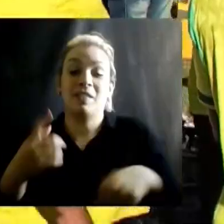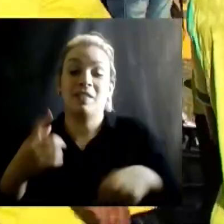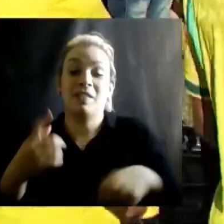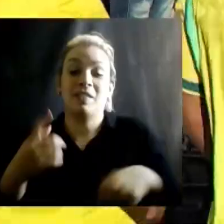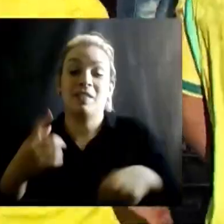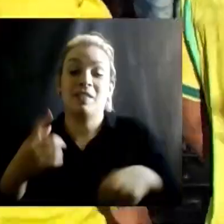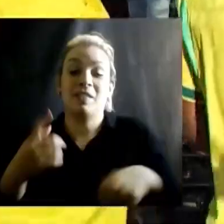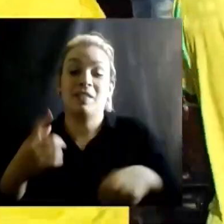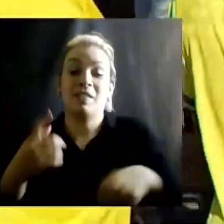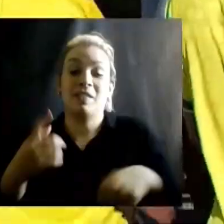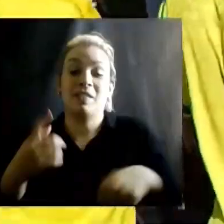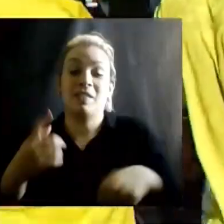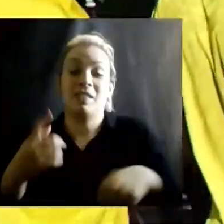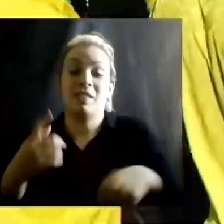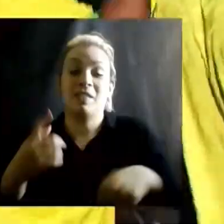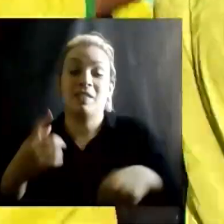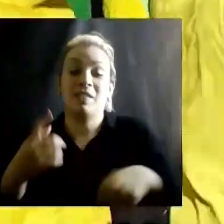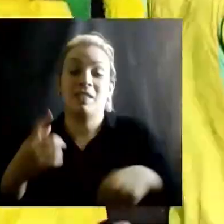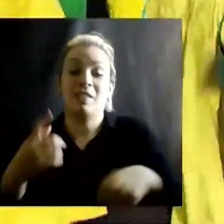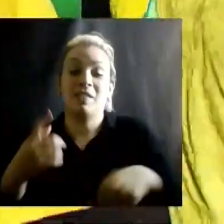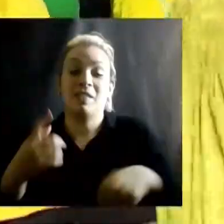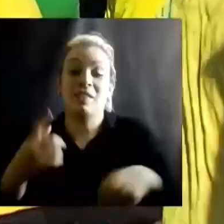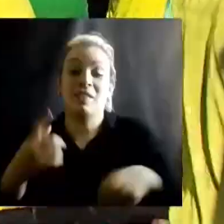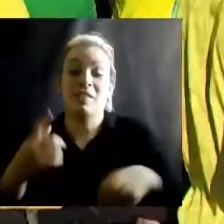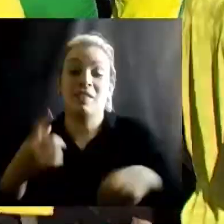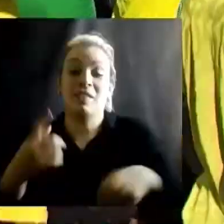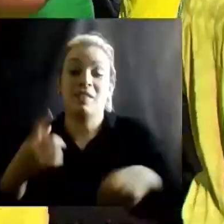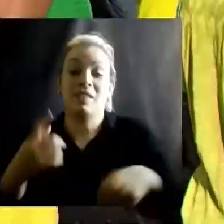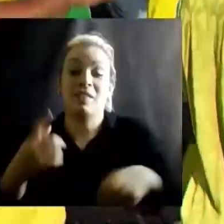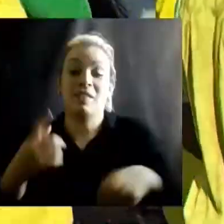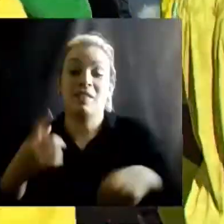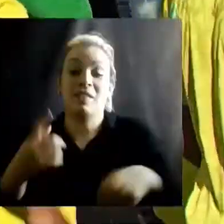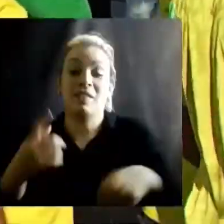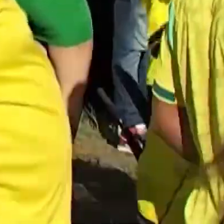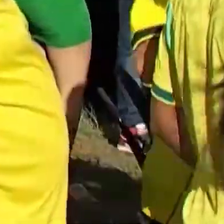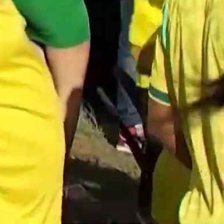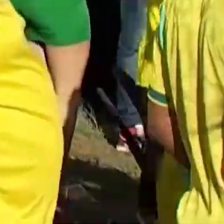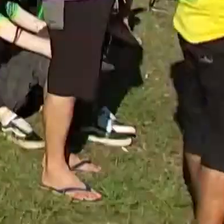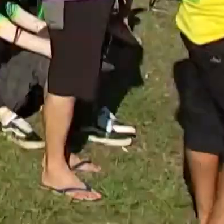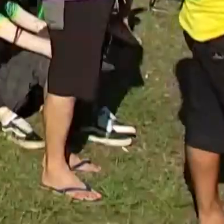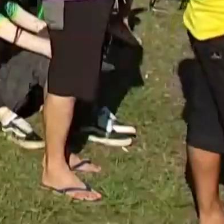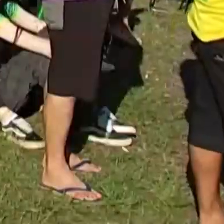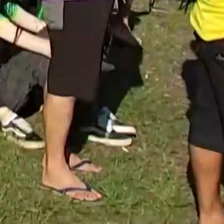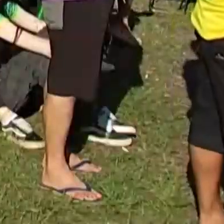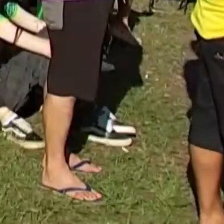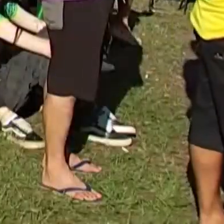entre o medo e a esperança de confirmar a vitória brasileira.